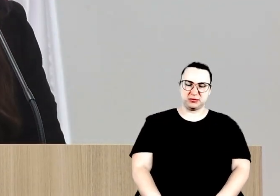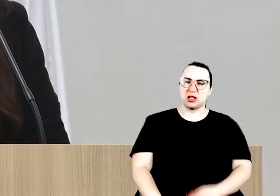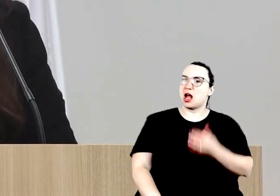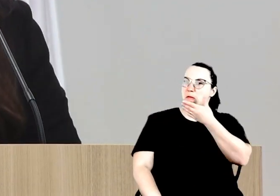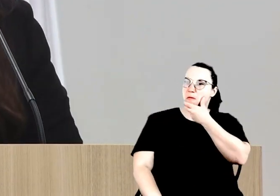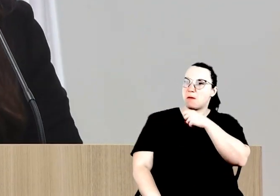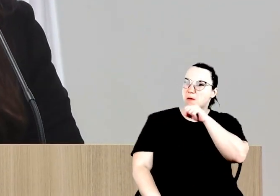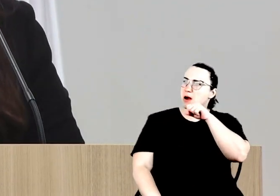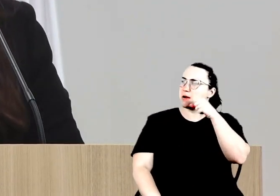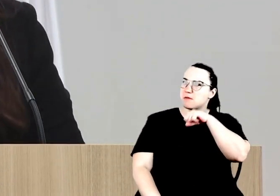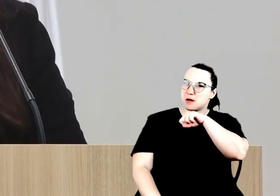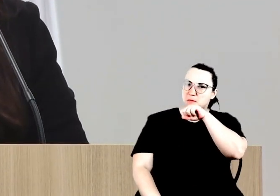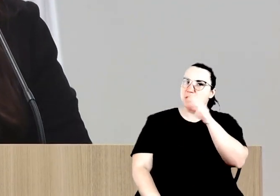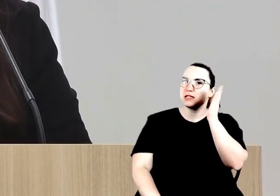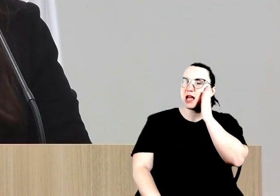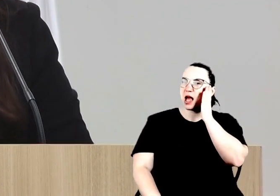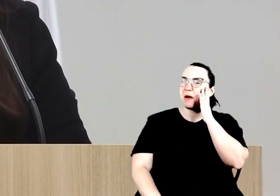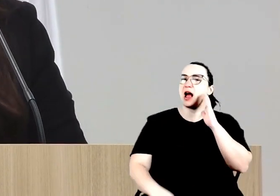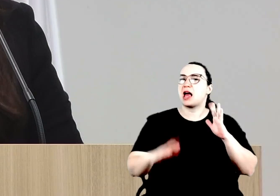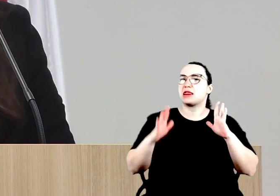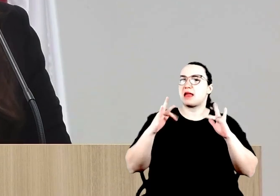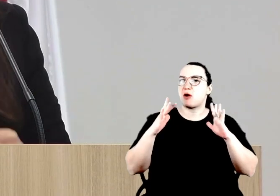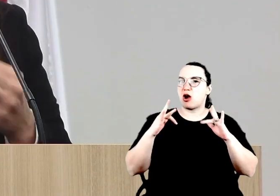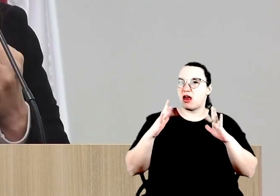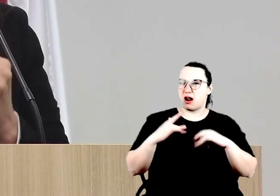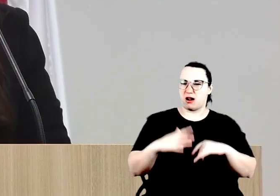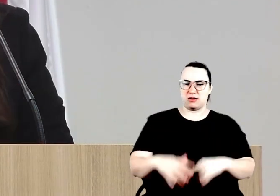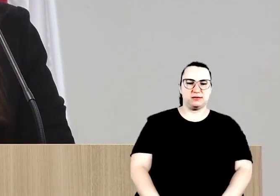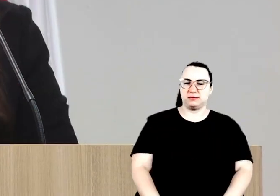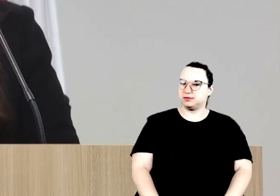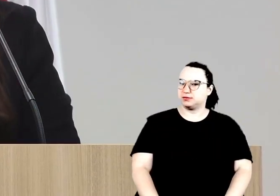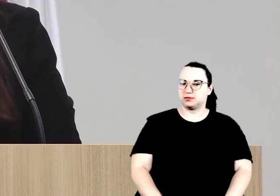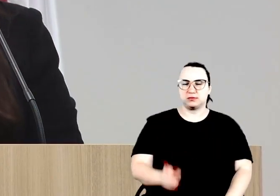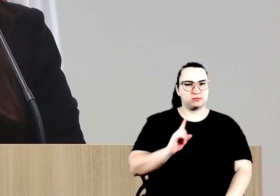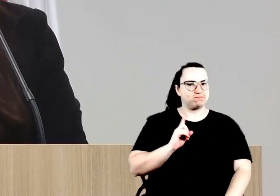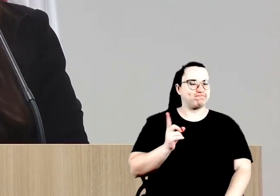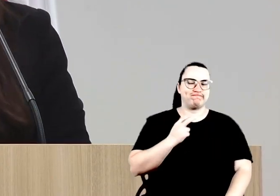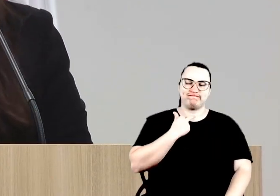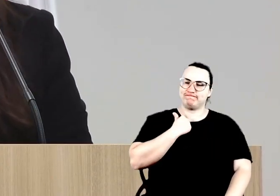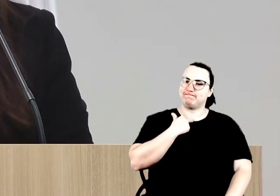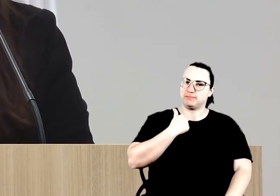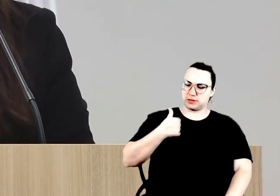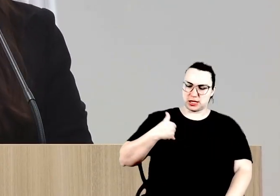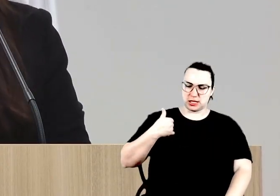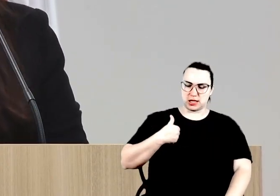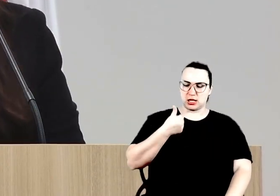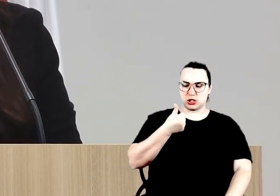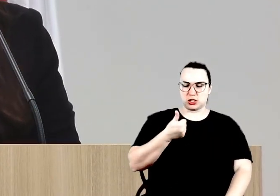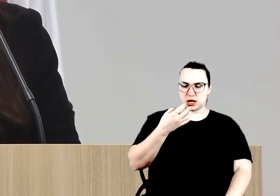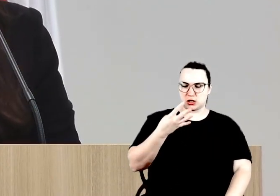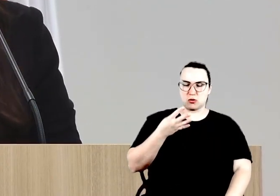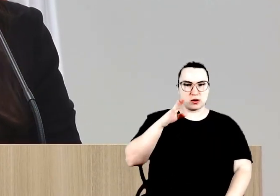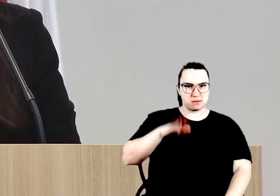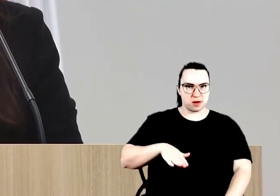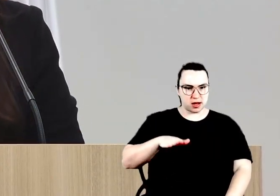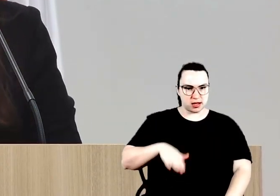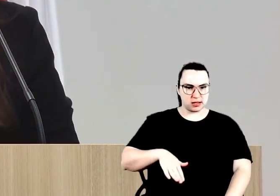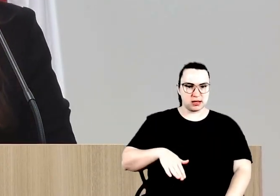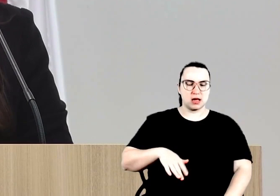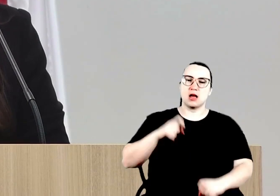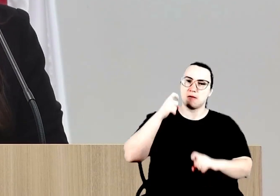sabiam. Era namoradinha. Então, abaixo de 14 anos, estupro